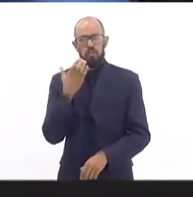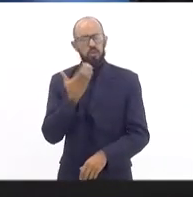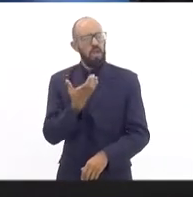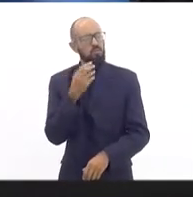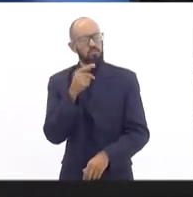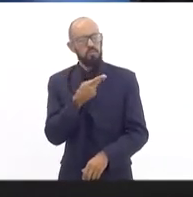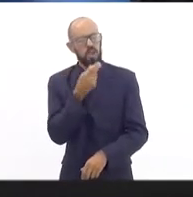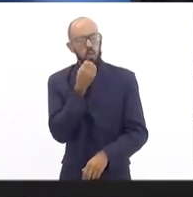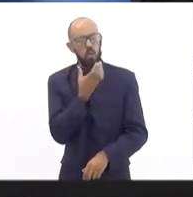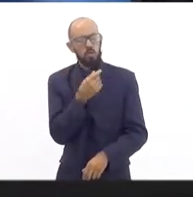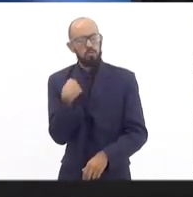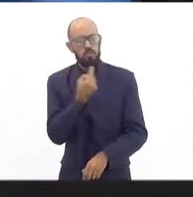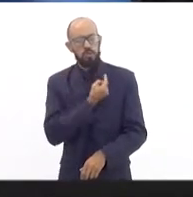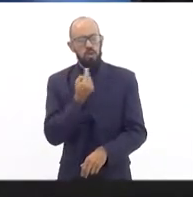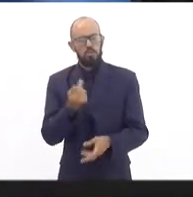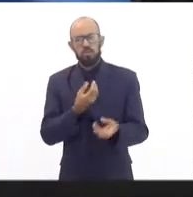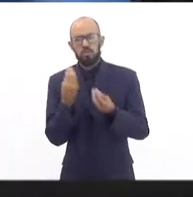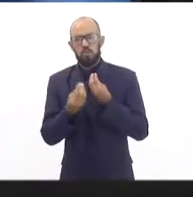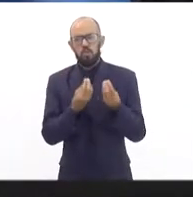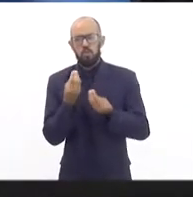você falasse um pouquinho como é que é